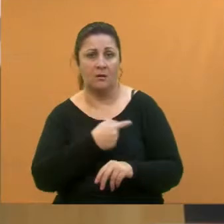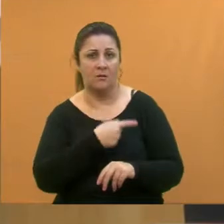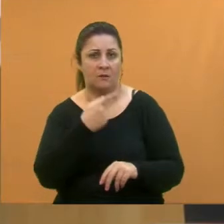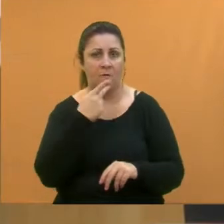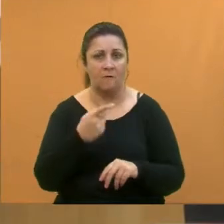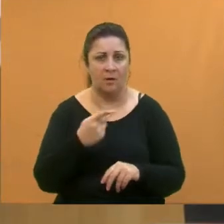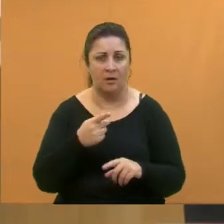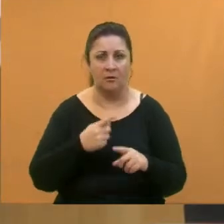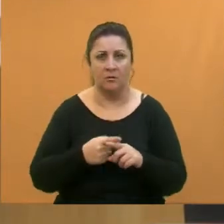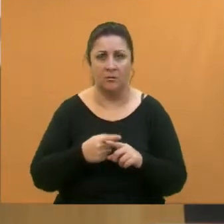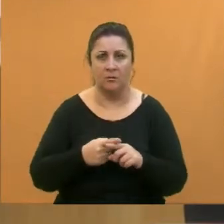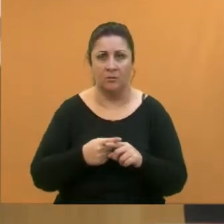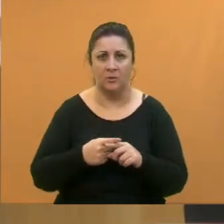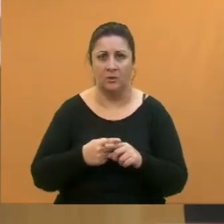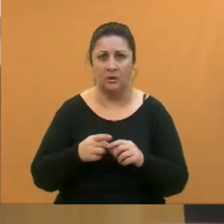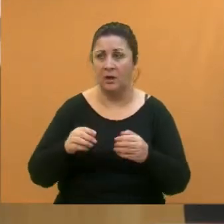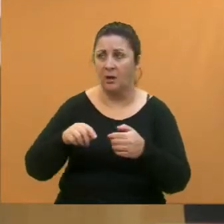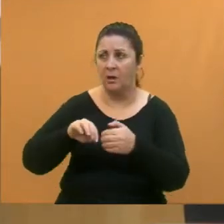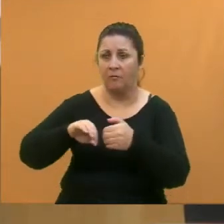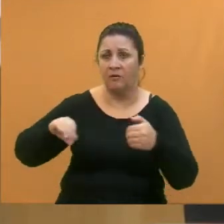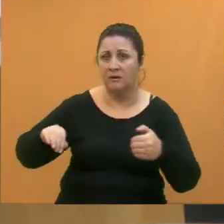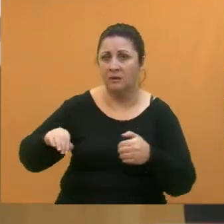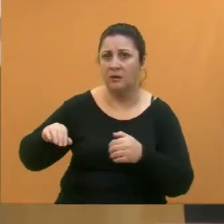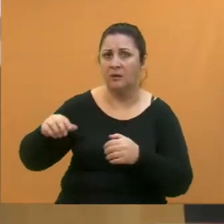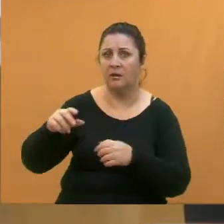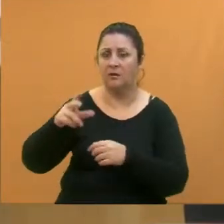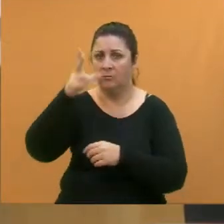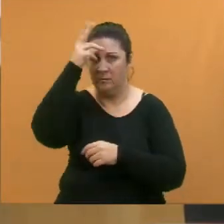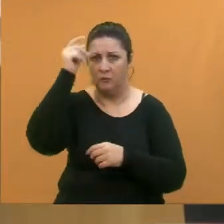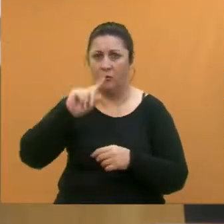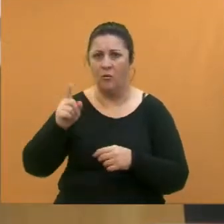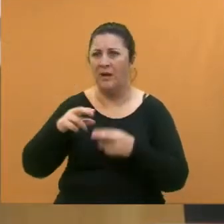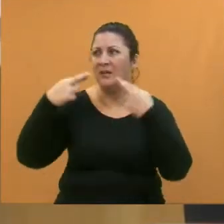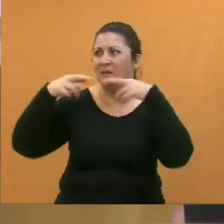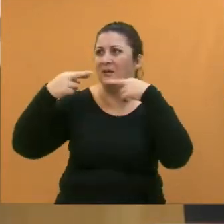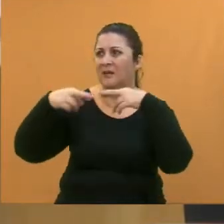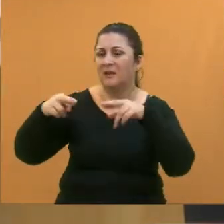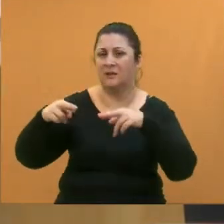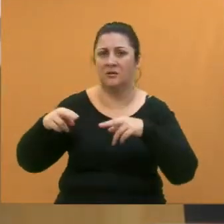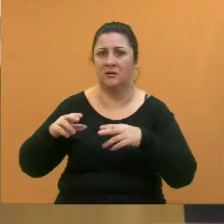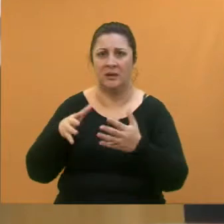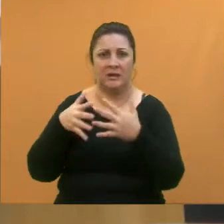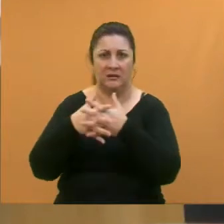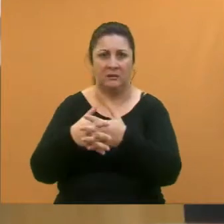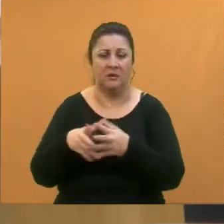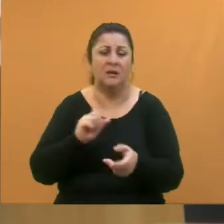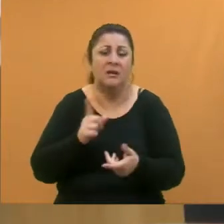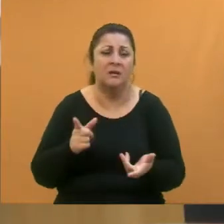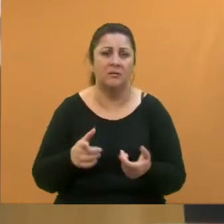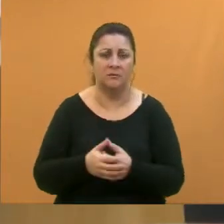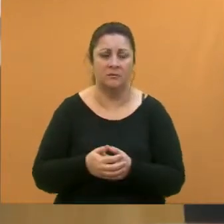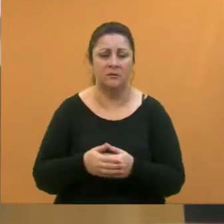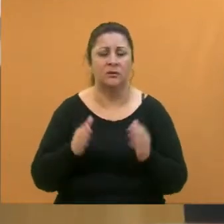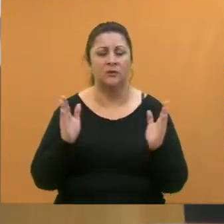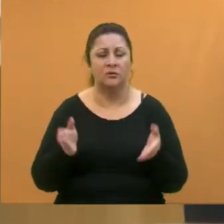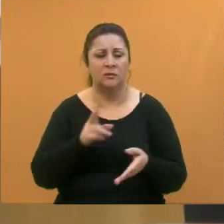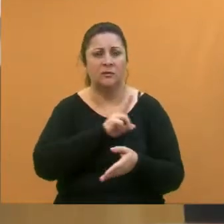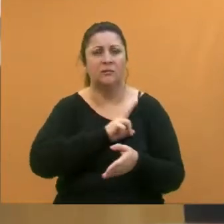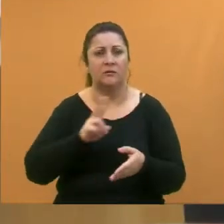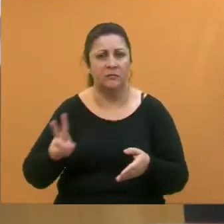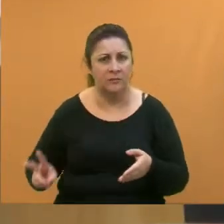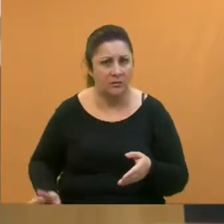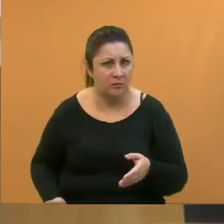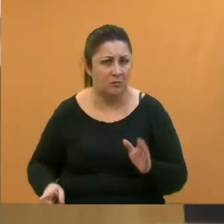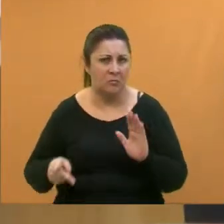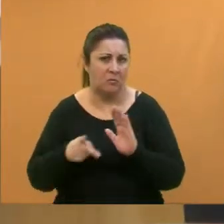como oposição, não é como crítica, não é para desconstruir. Às vezes é para ajudar. E é natural, eu já fui vereador do governo